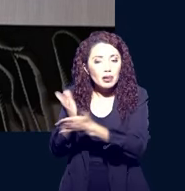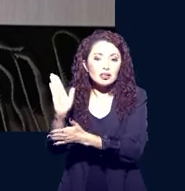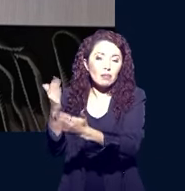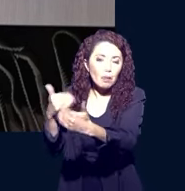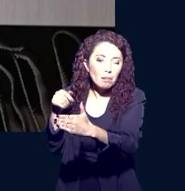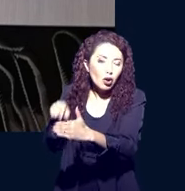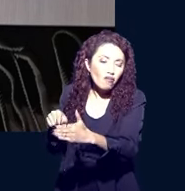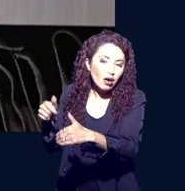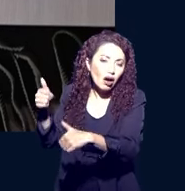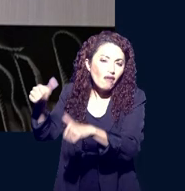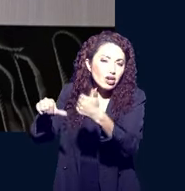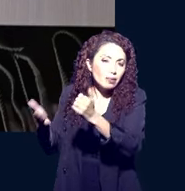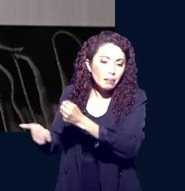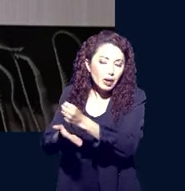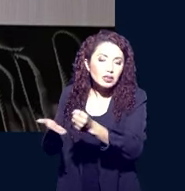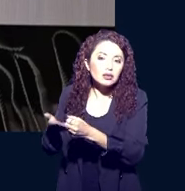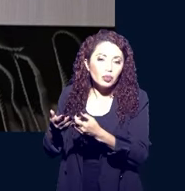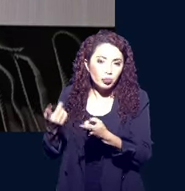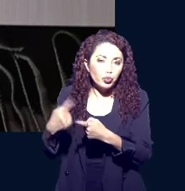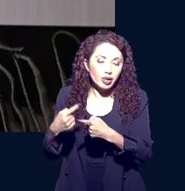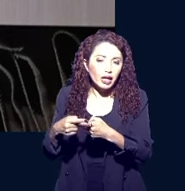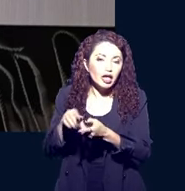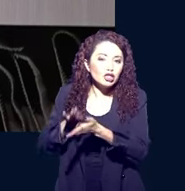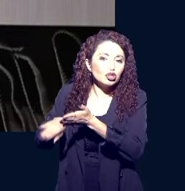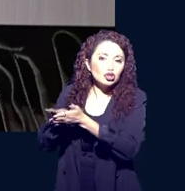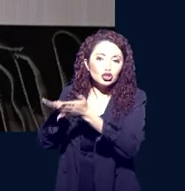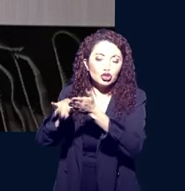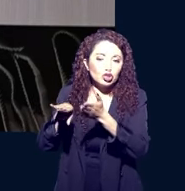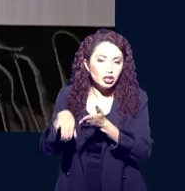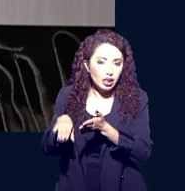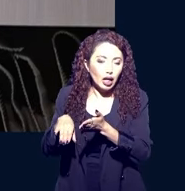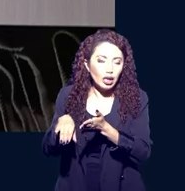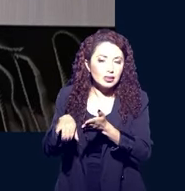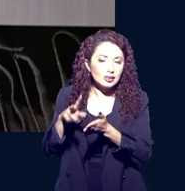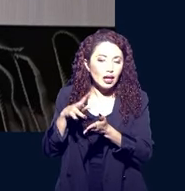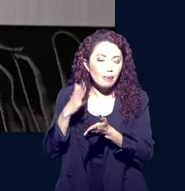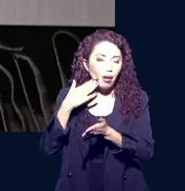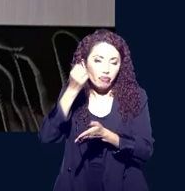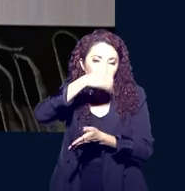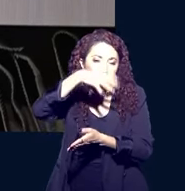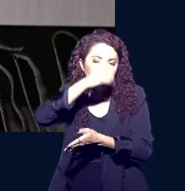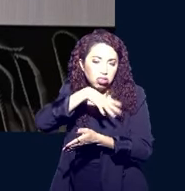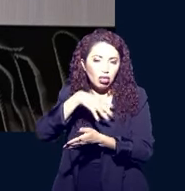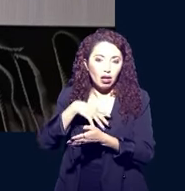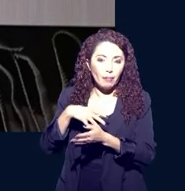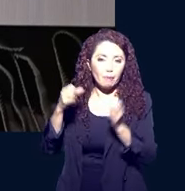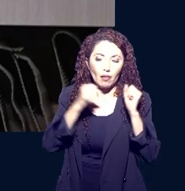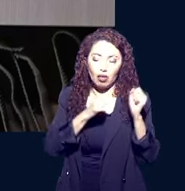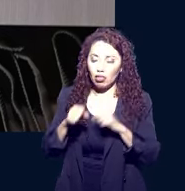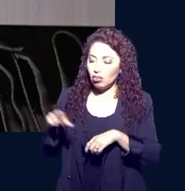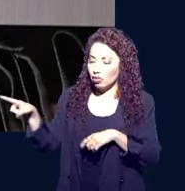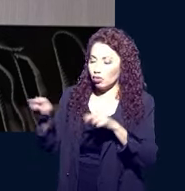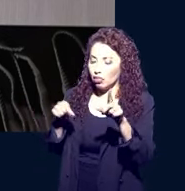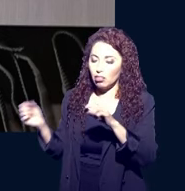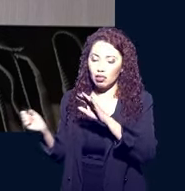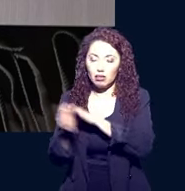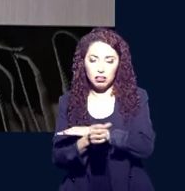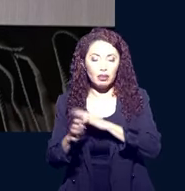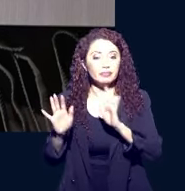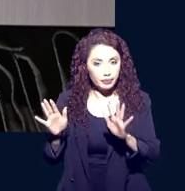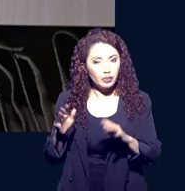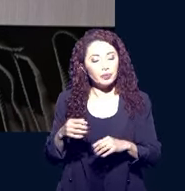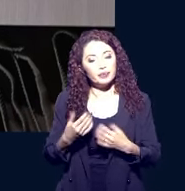que retira pelo menos o abuso de poder de algumas oligarquias locais meu interesse é